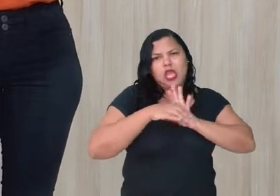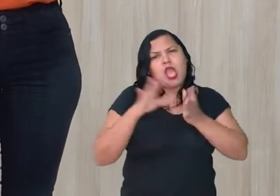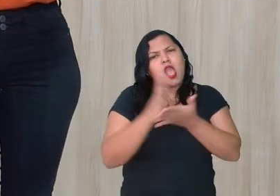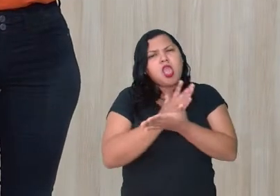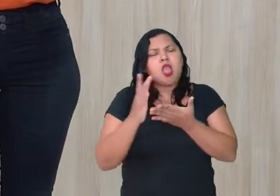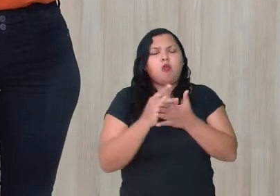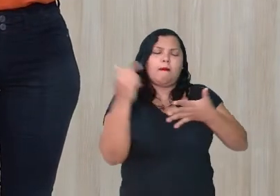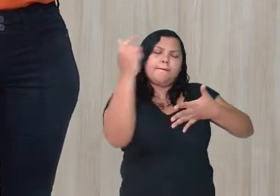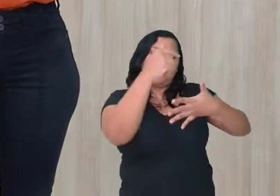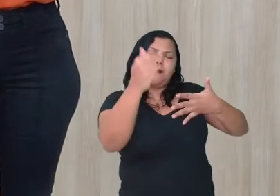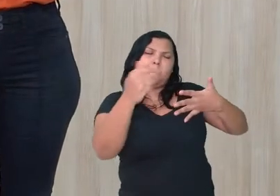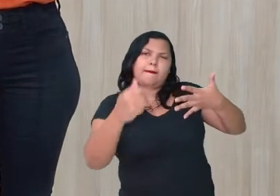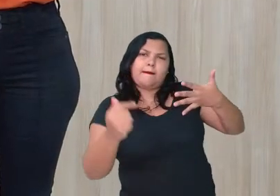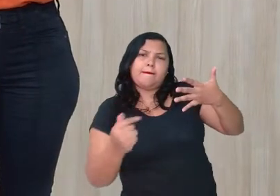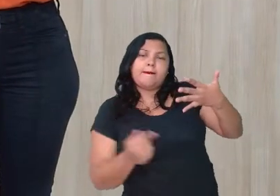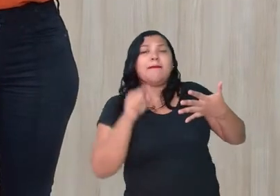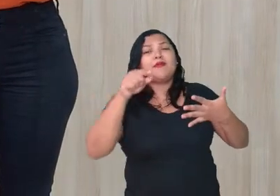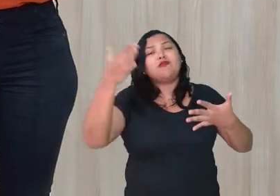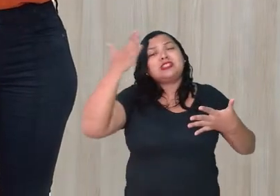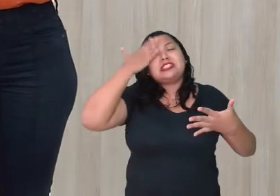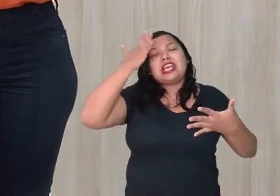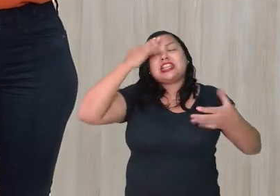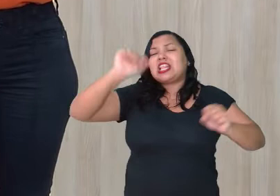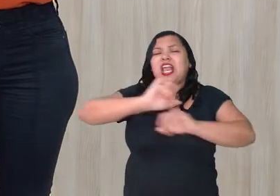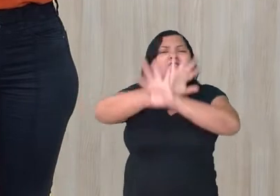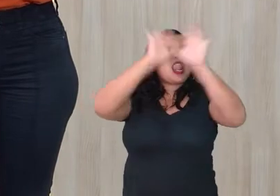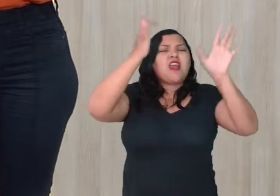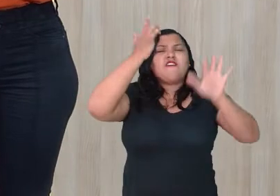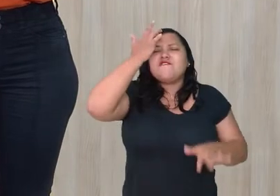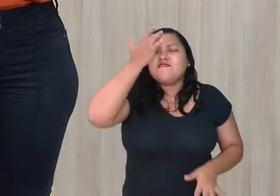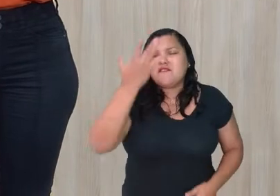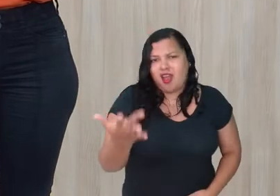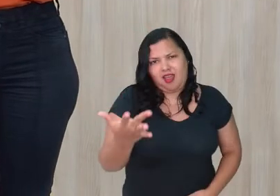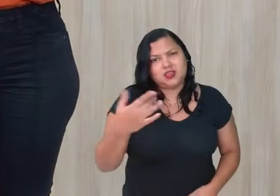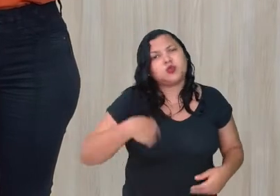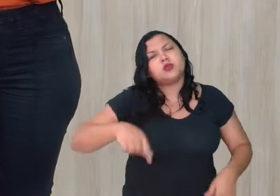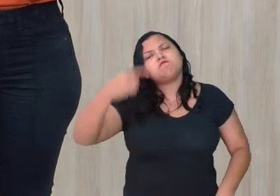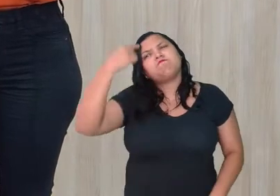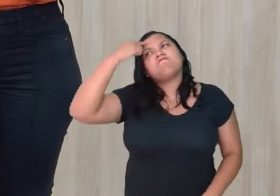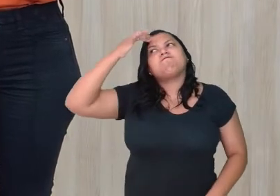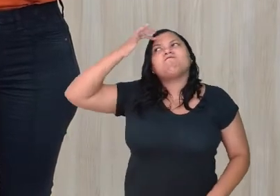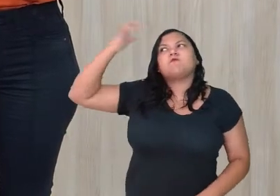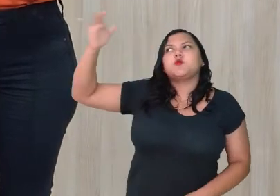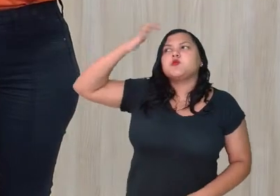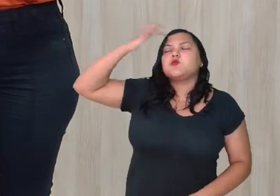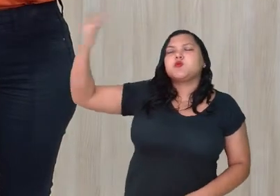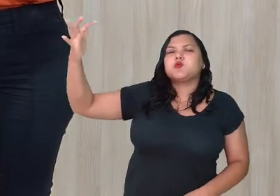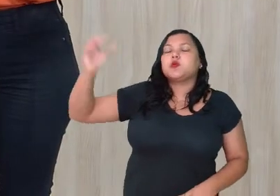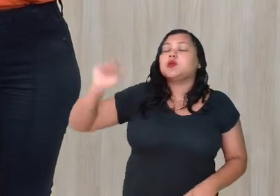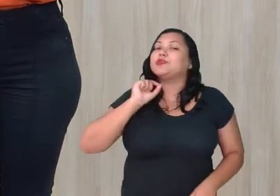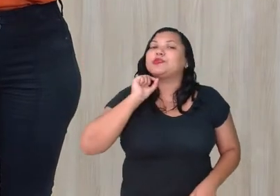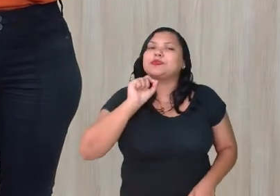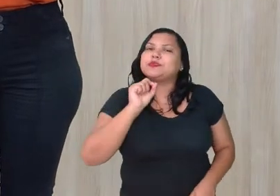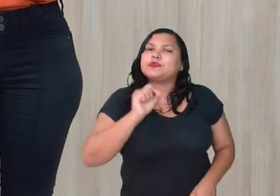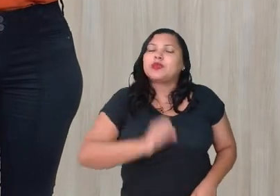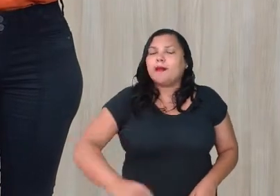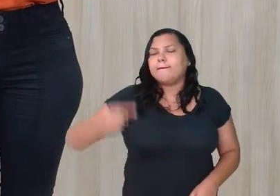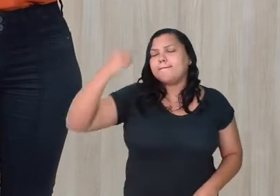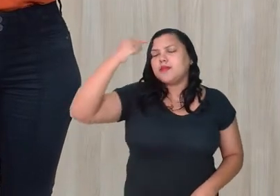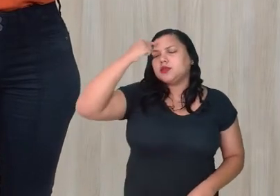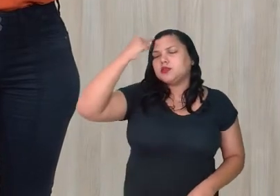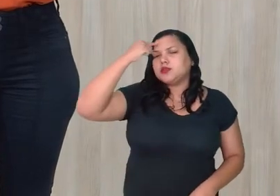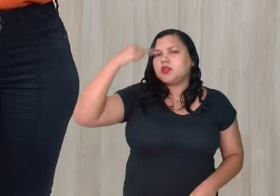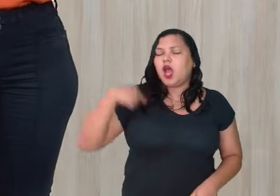algumas evidências, para que fique muito claro, muito fácil da gente pensar em proposições, para a gente pensar em